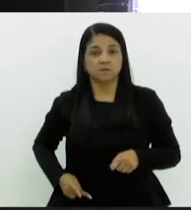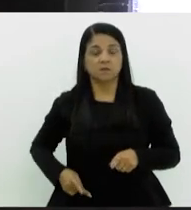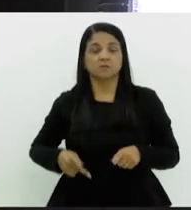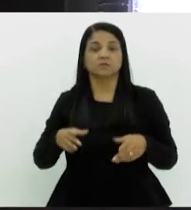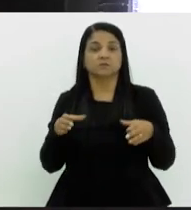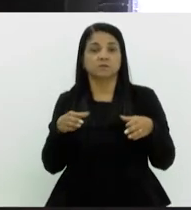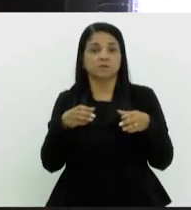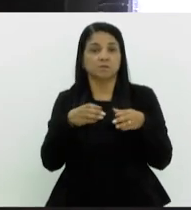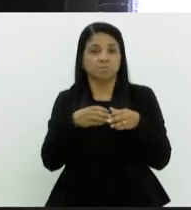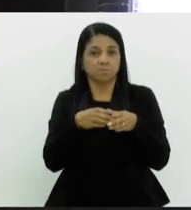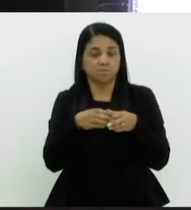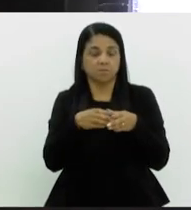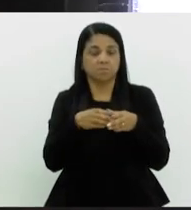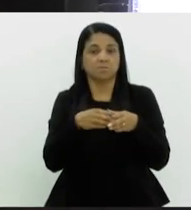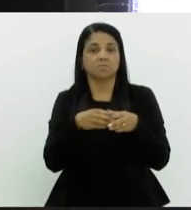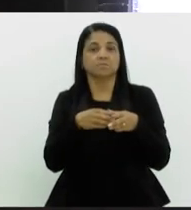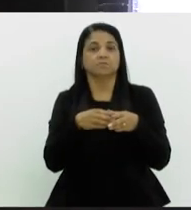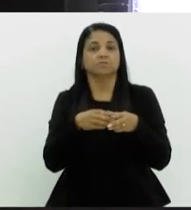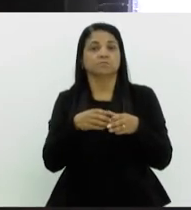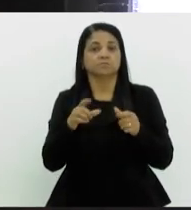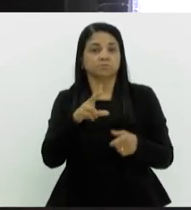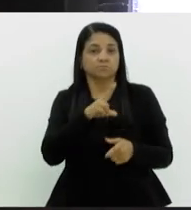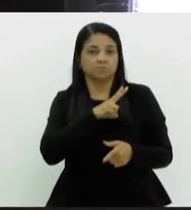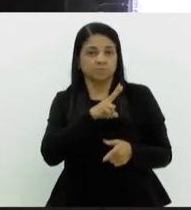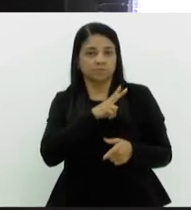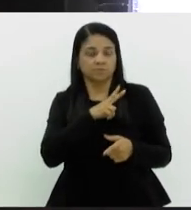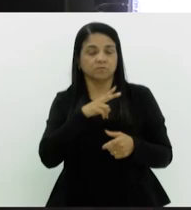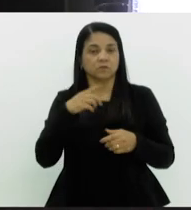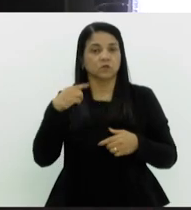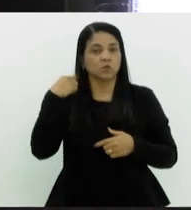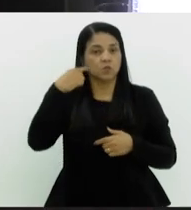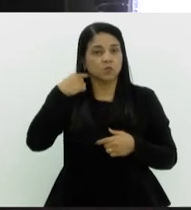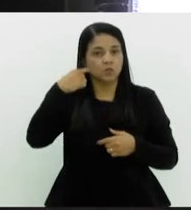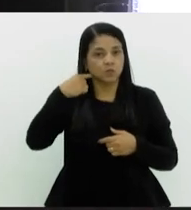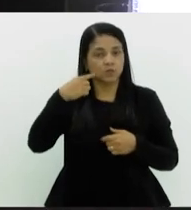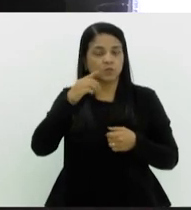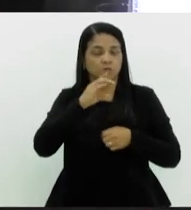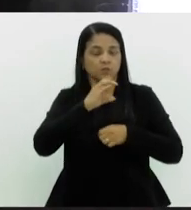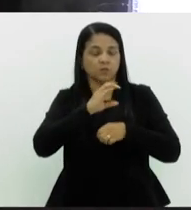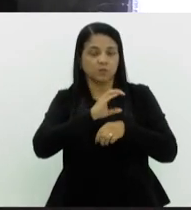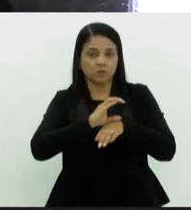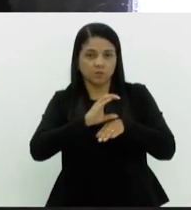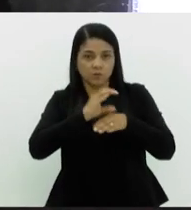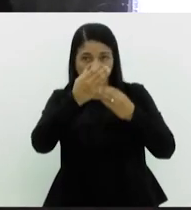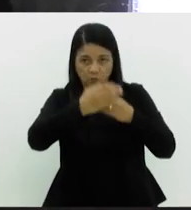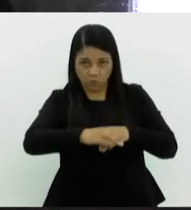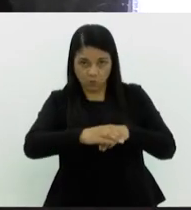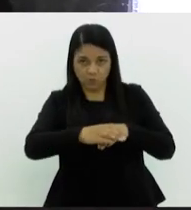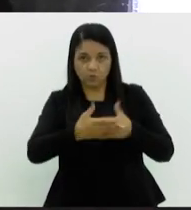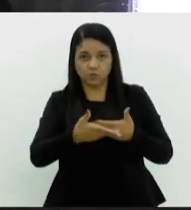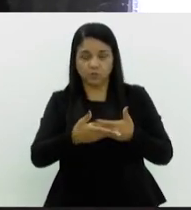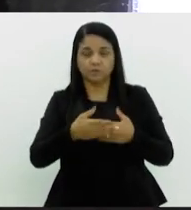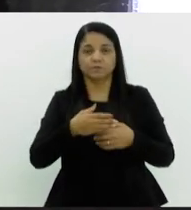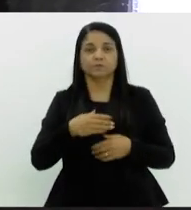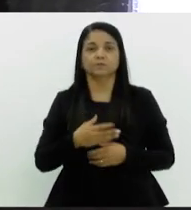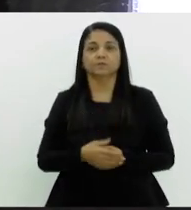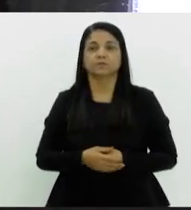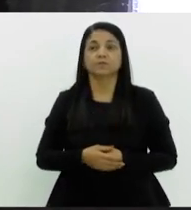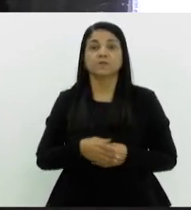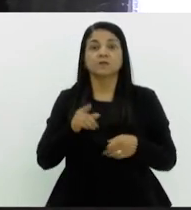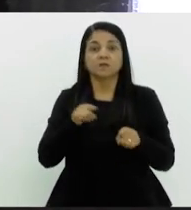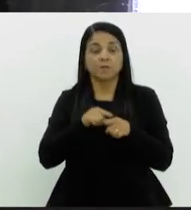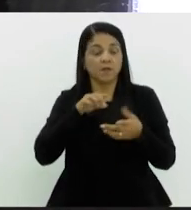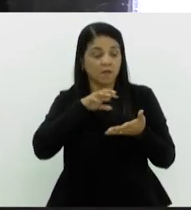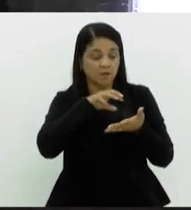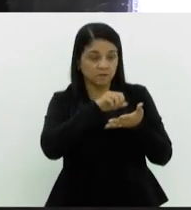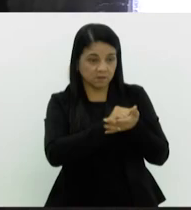de Direito Privado do concurso para a magistratura estadual. E também quero aqui deixar registrado que ele pediu